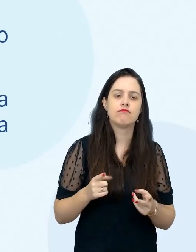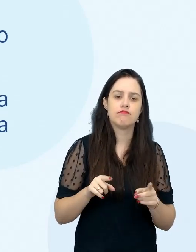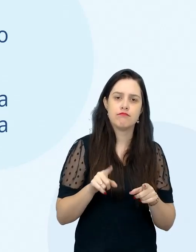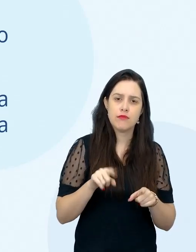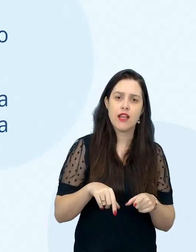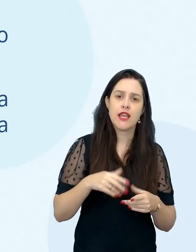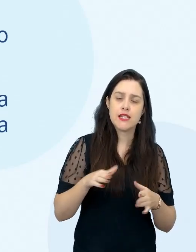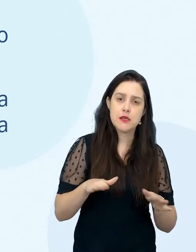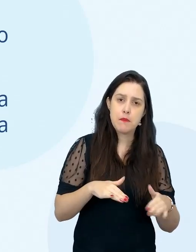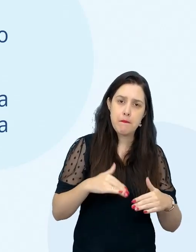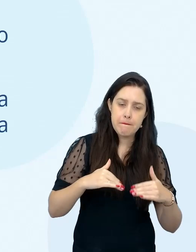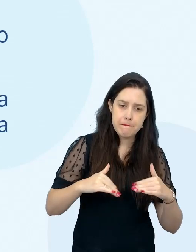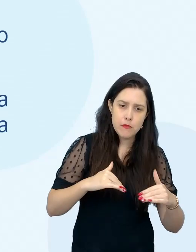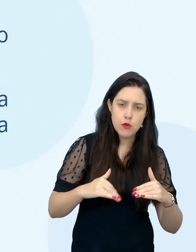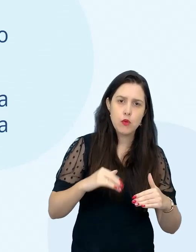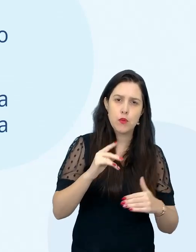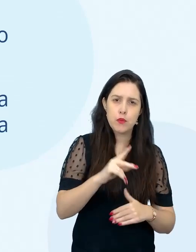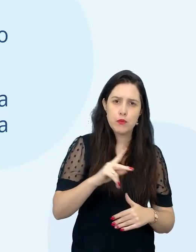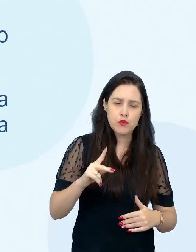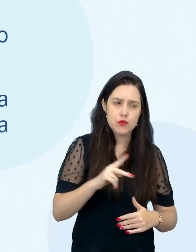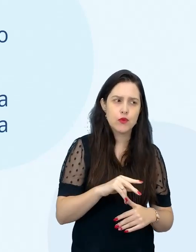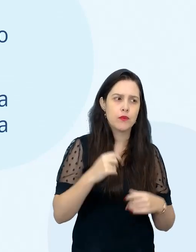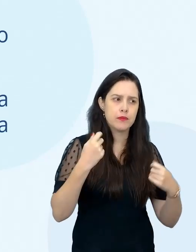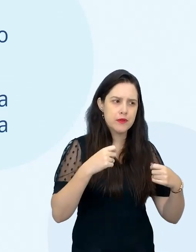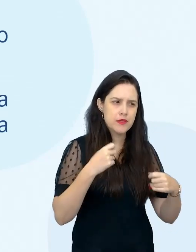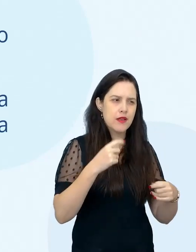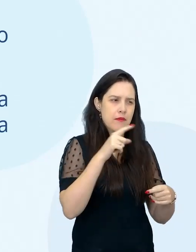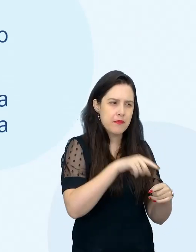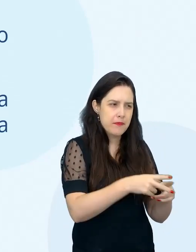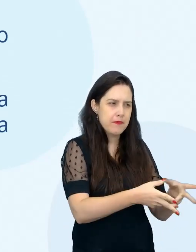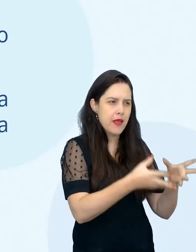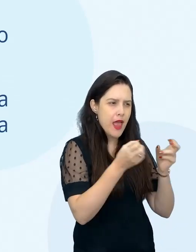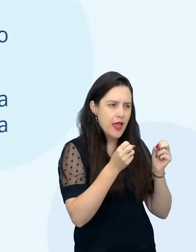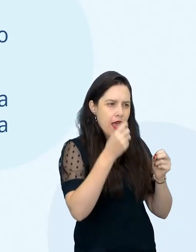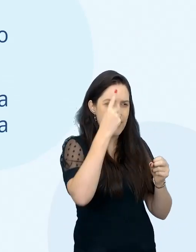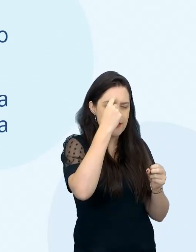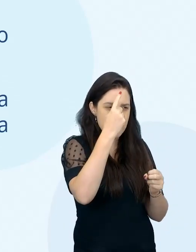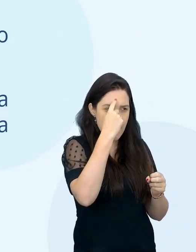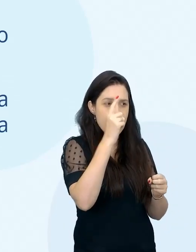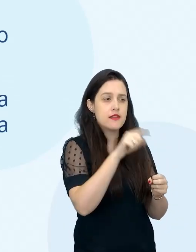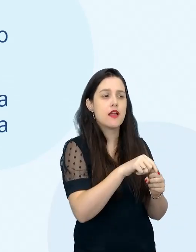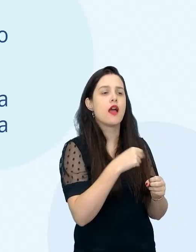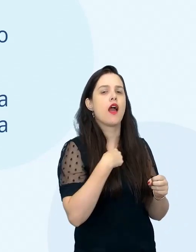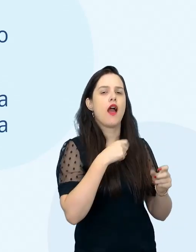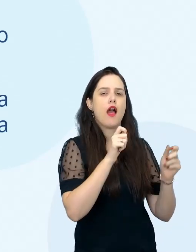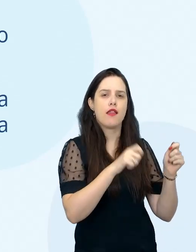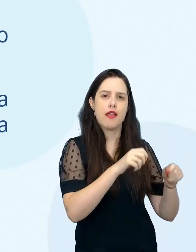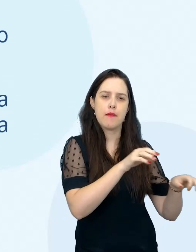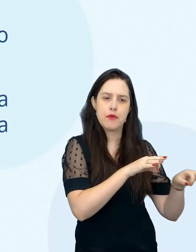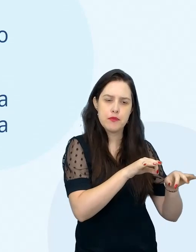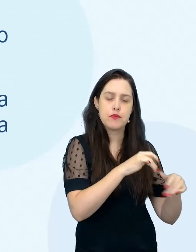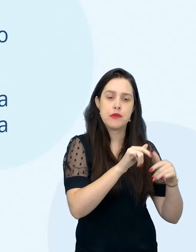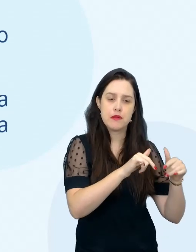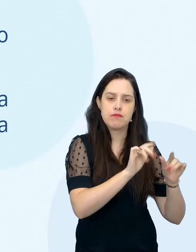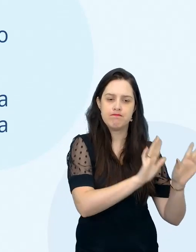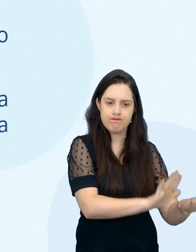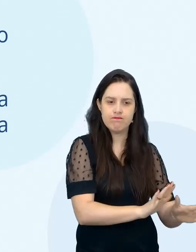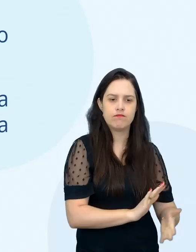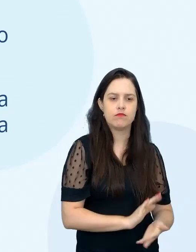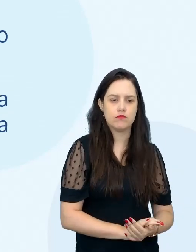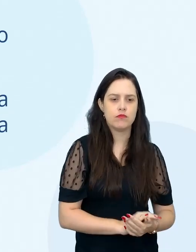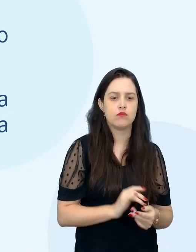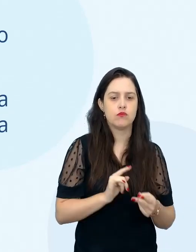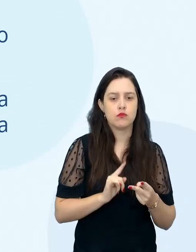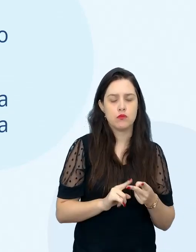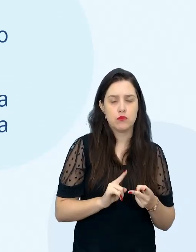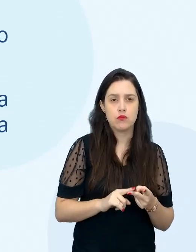nesse momento que o professor joga algumas ideias, né, para a gente tentar identificar aí qual o problema que a gente vai trabalhar, tá? Há um